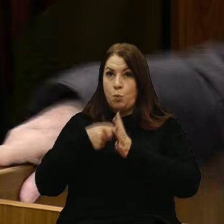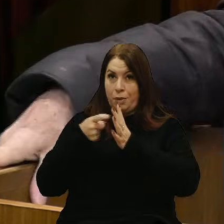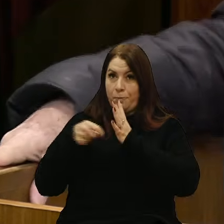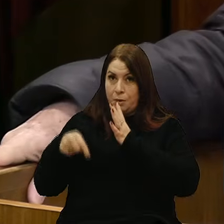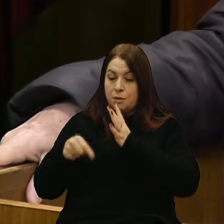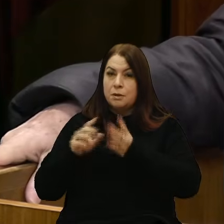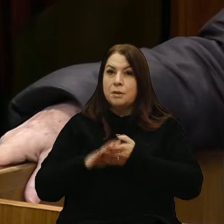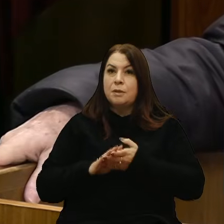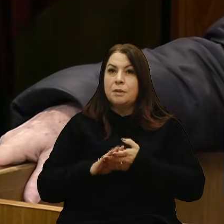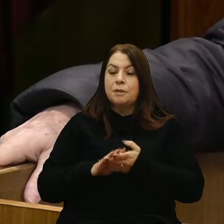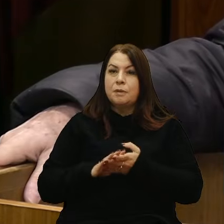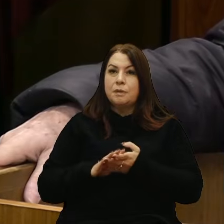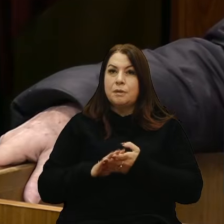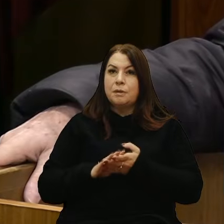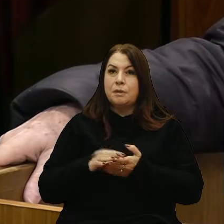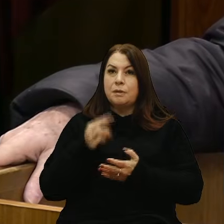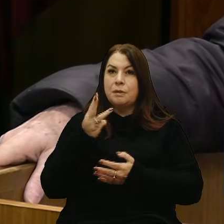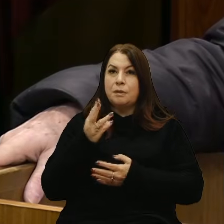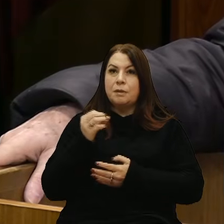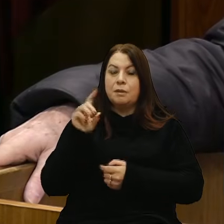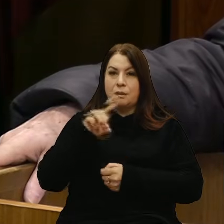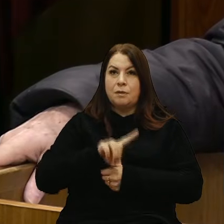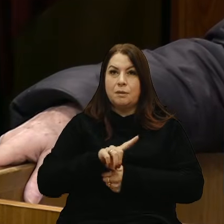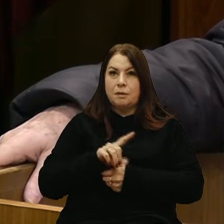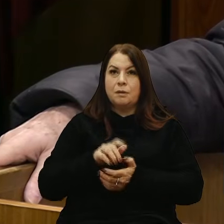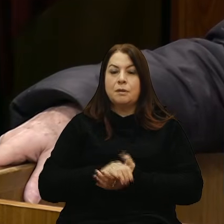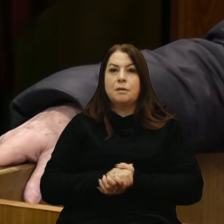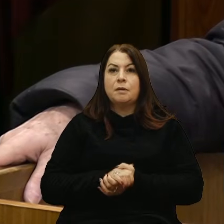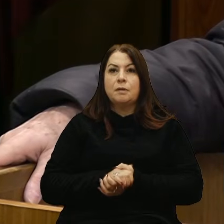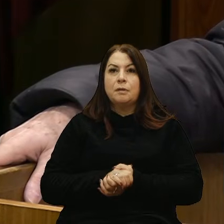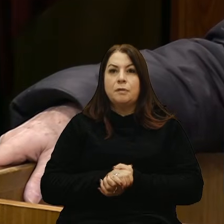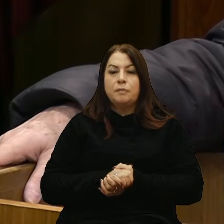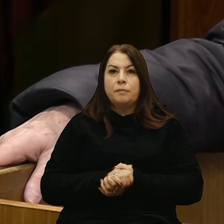meses, ela se dá em 30 dias. Né?